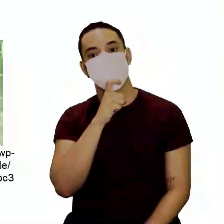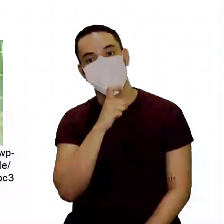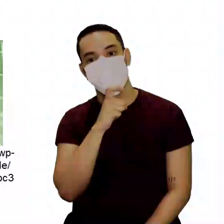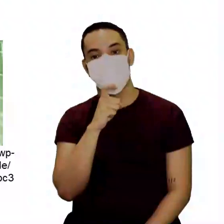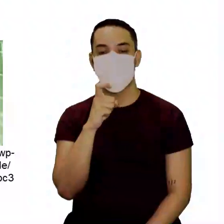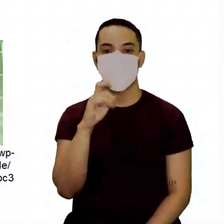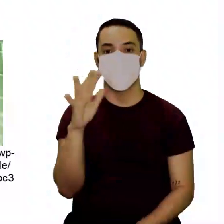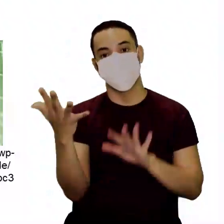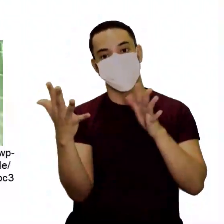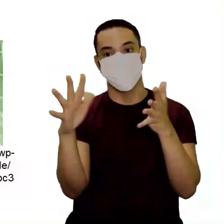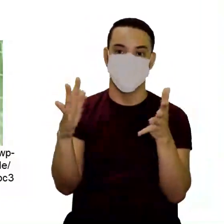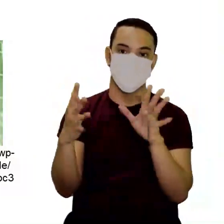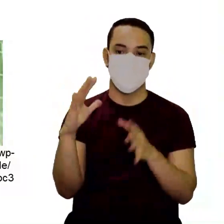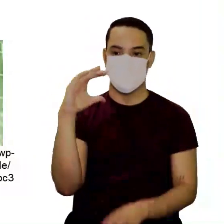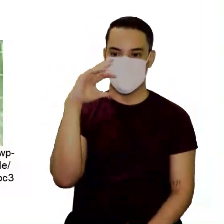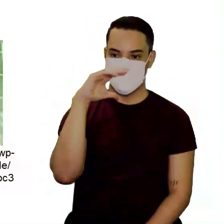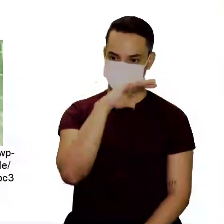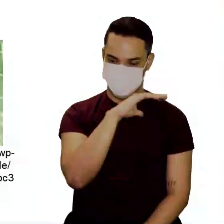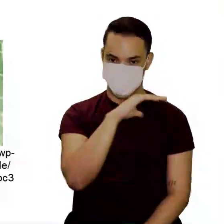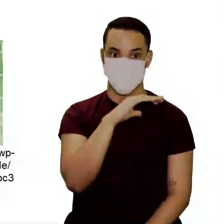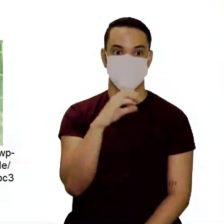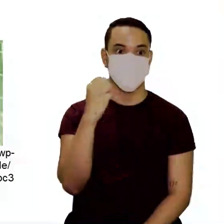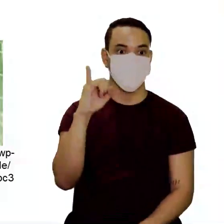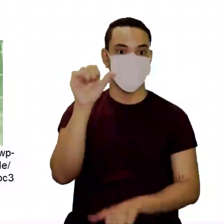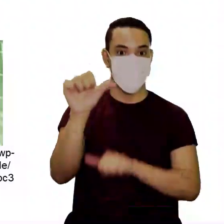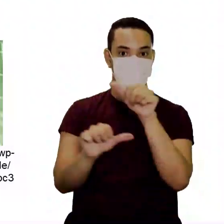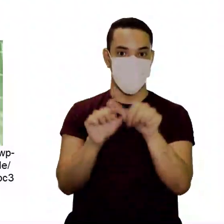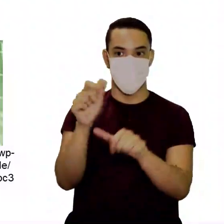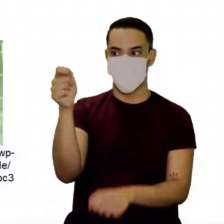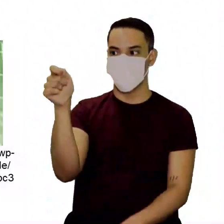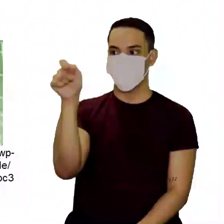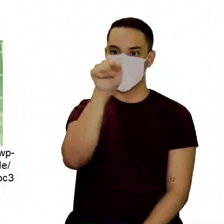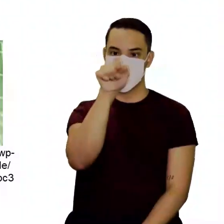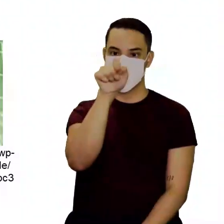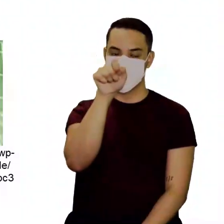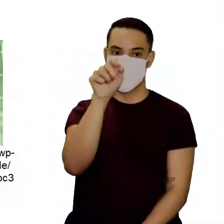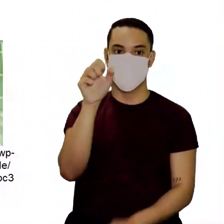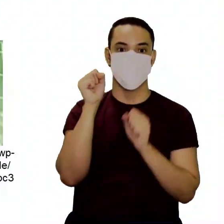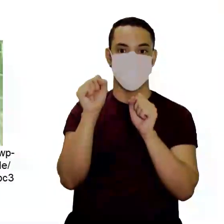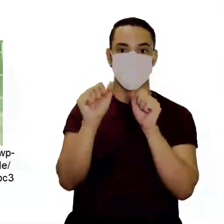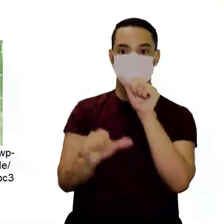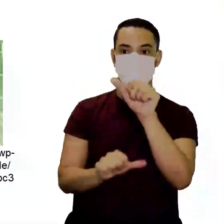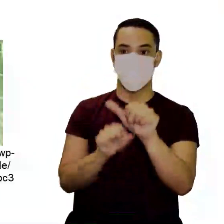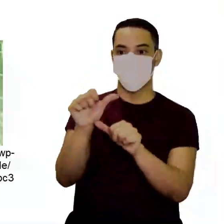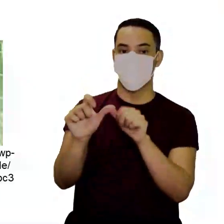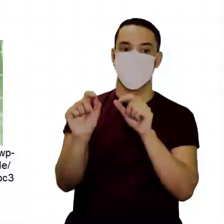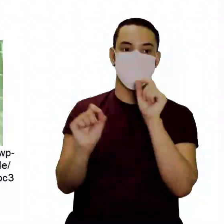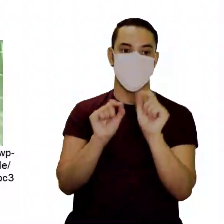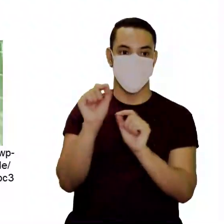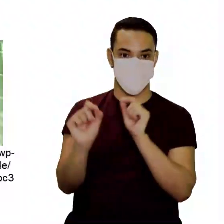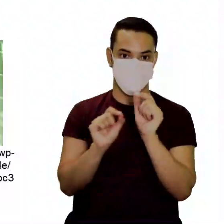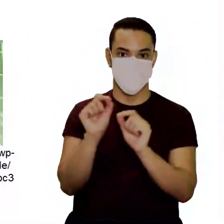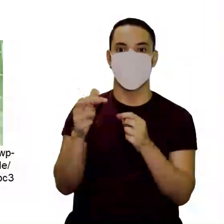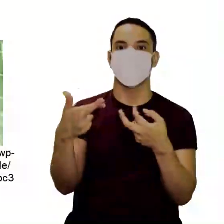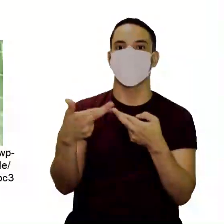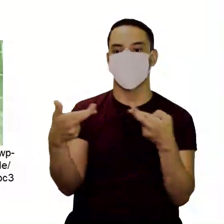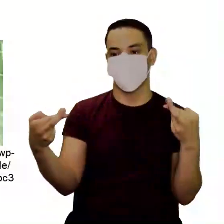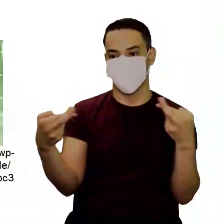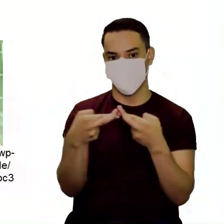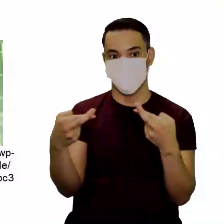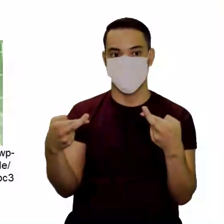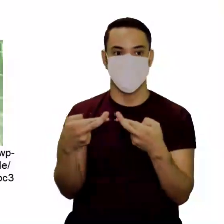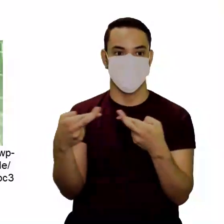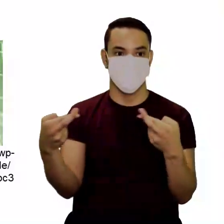e quente. Quando se muda a chave de posição, modifica-se o valor da